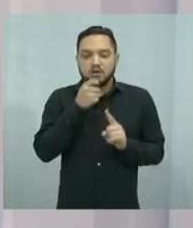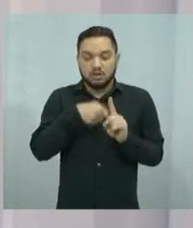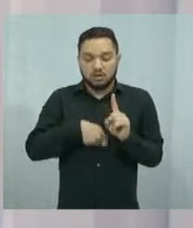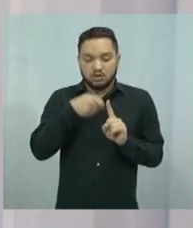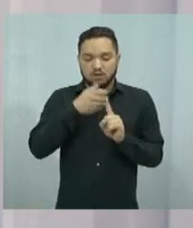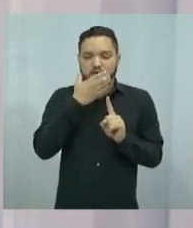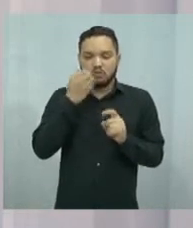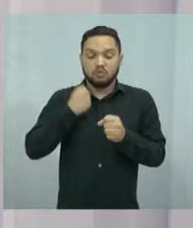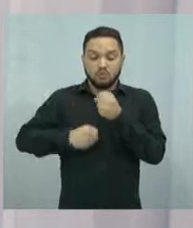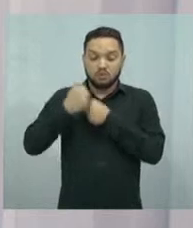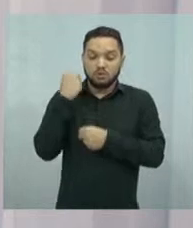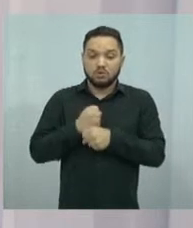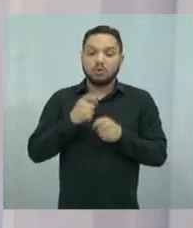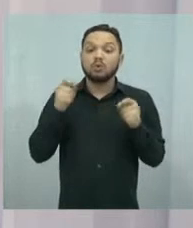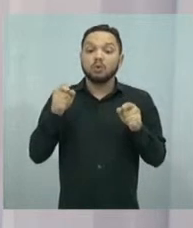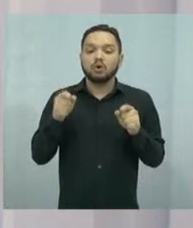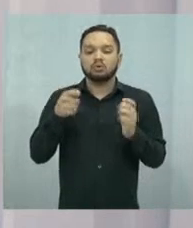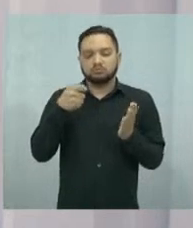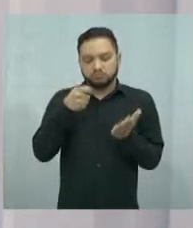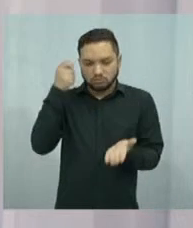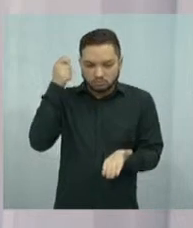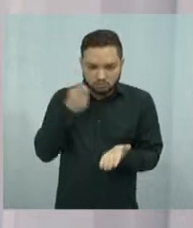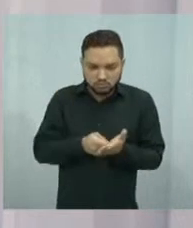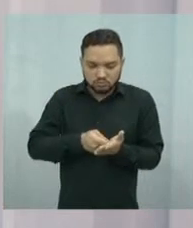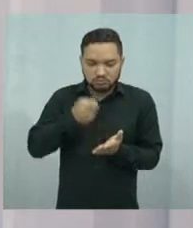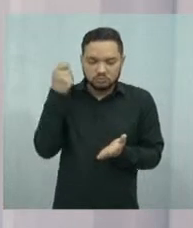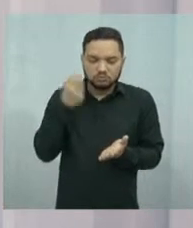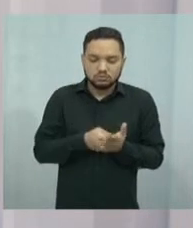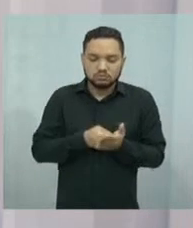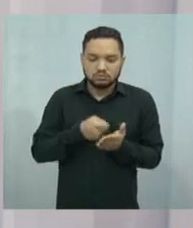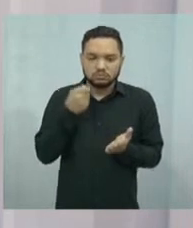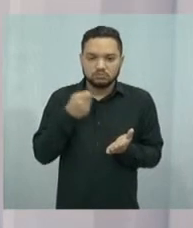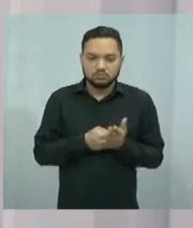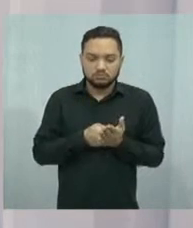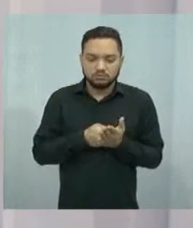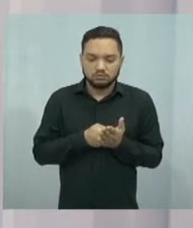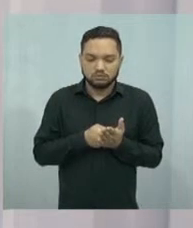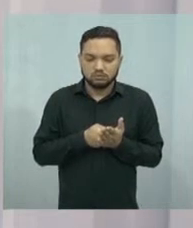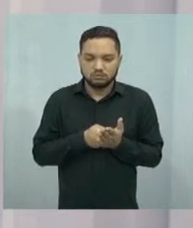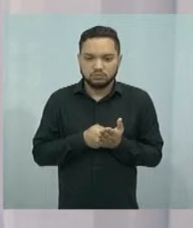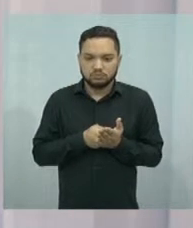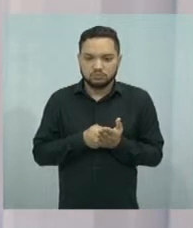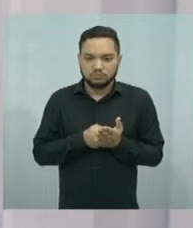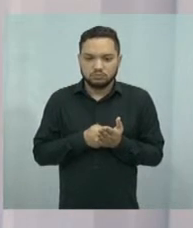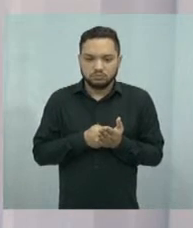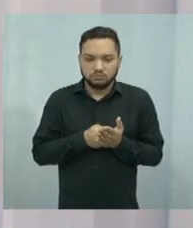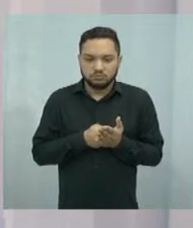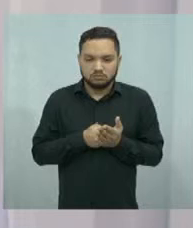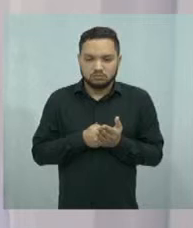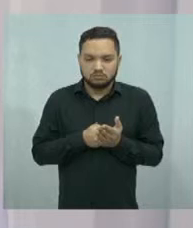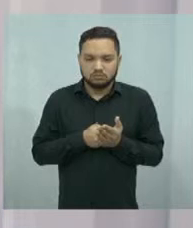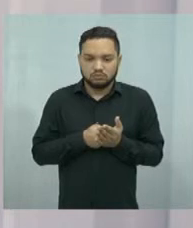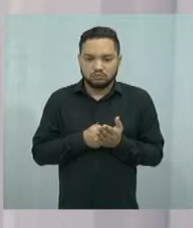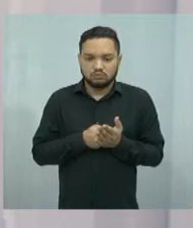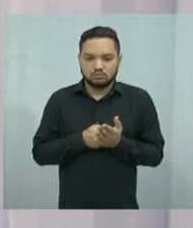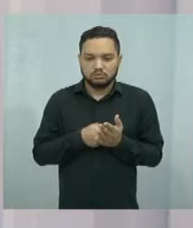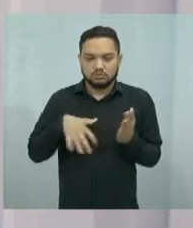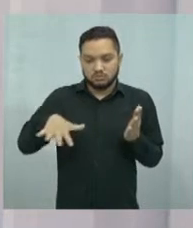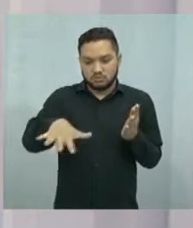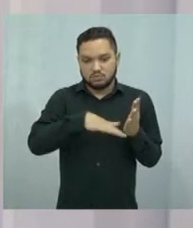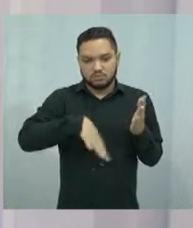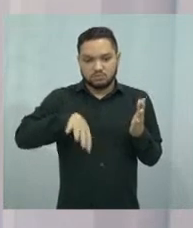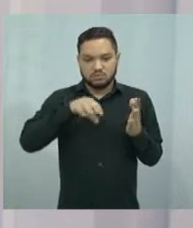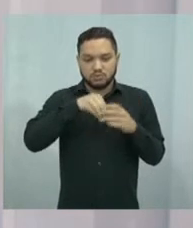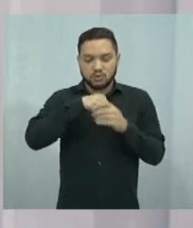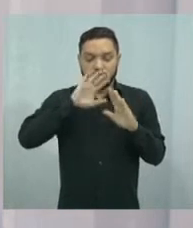passado, que obriga, por força de lei, a instalação e a preparação de um ambiente seguro